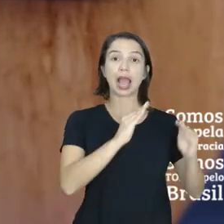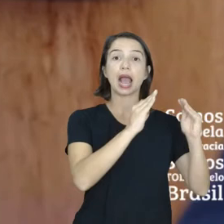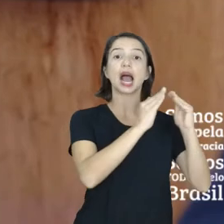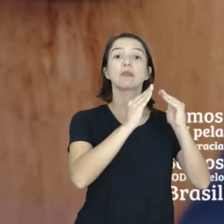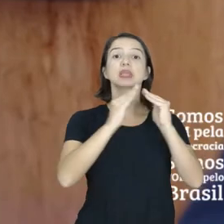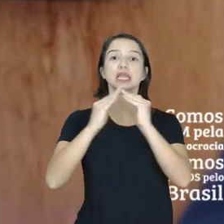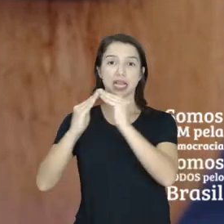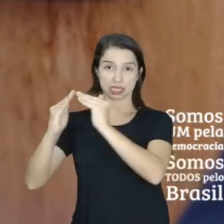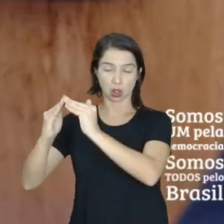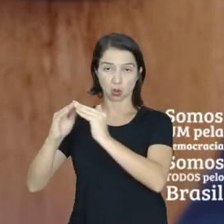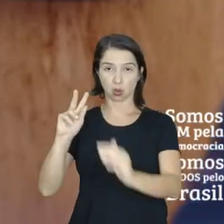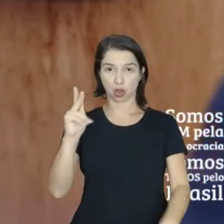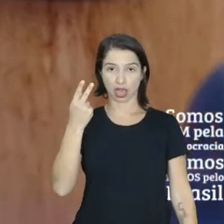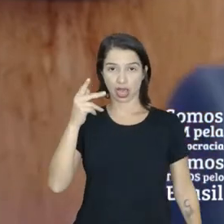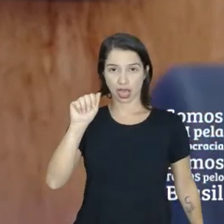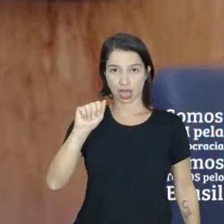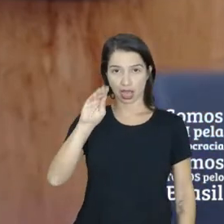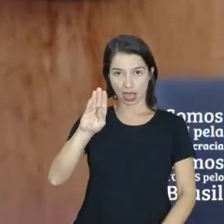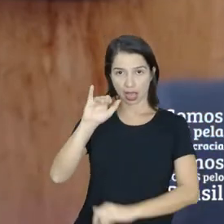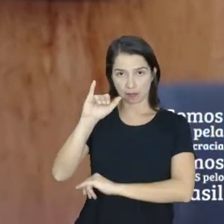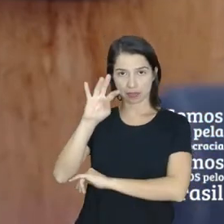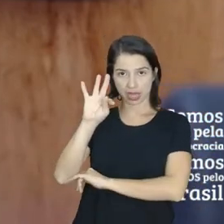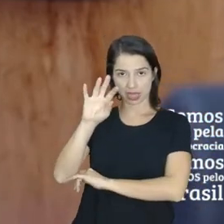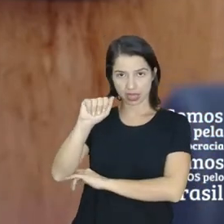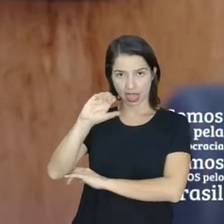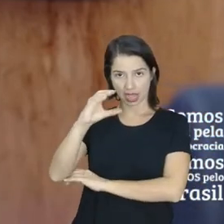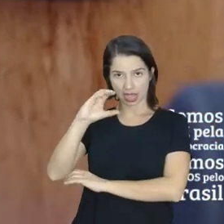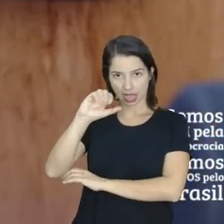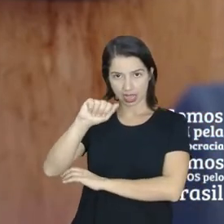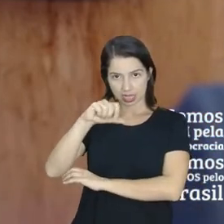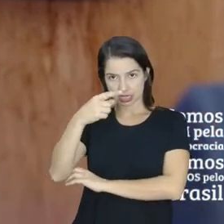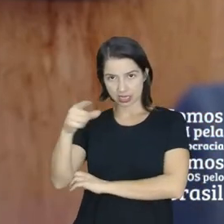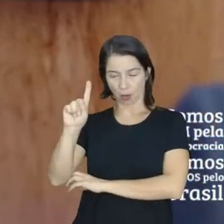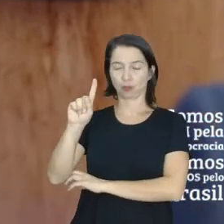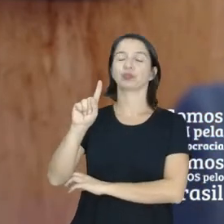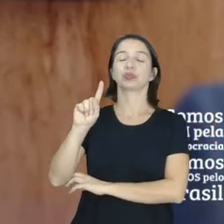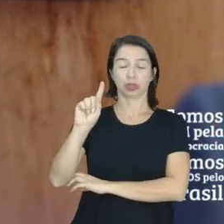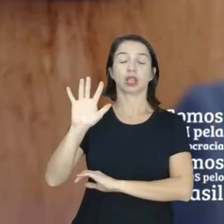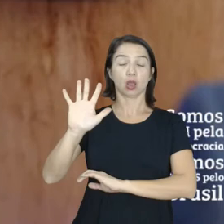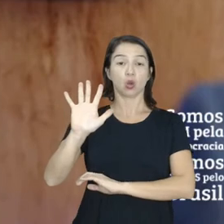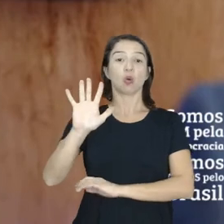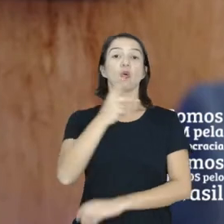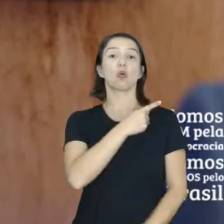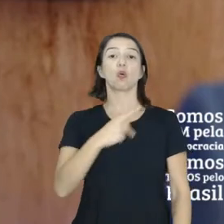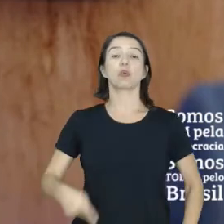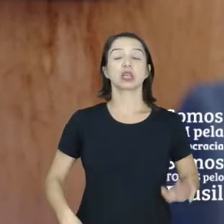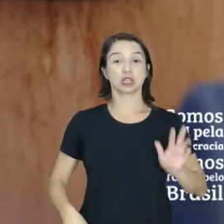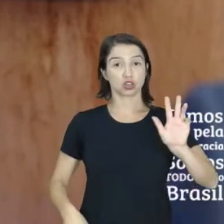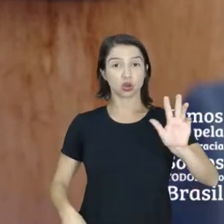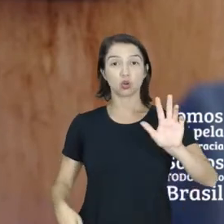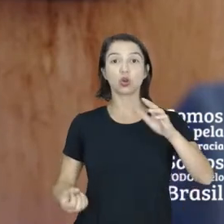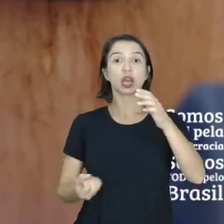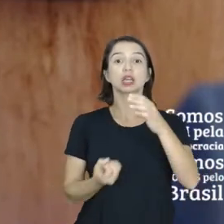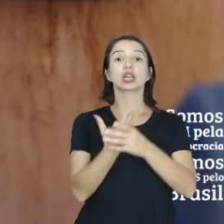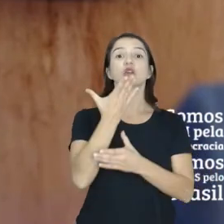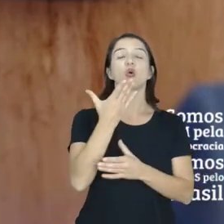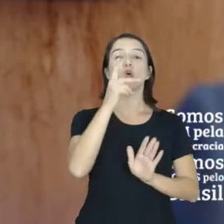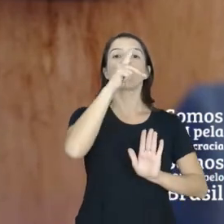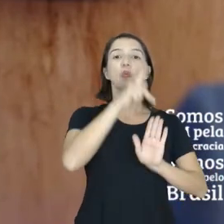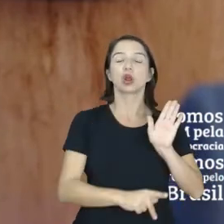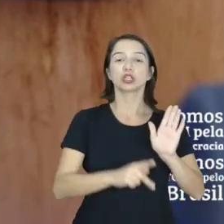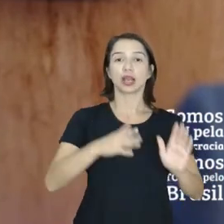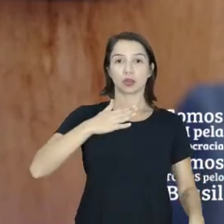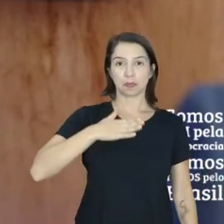o presidente da República, o presidente Lula, criou Minha Casa Minha Vida. Então, aqui em São Paulo, nós sempre fizemos, né,